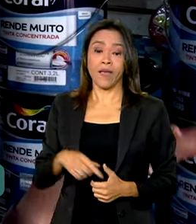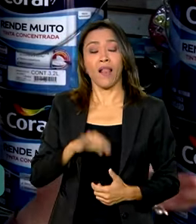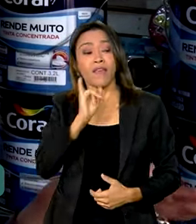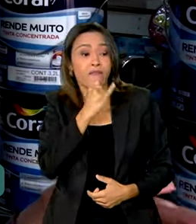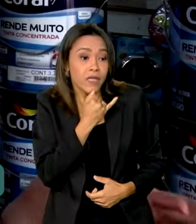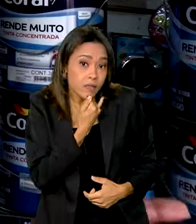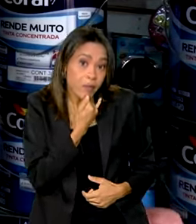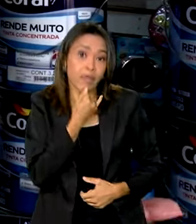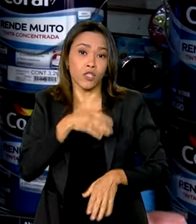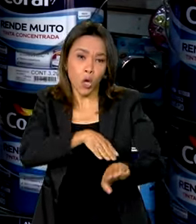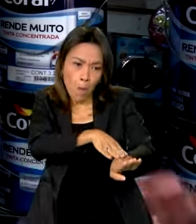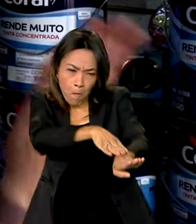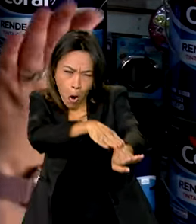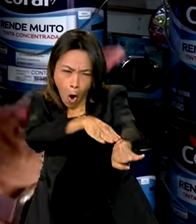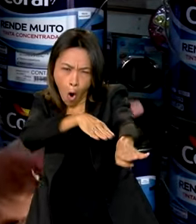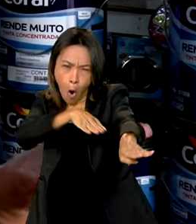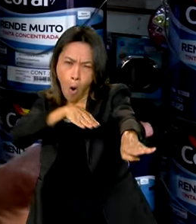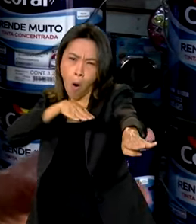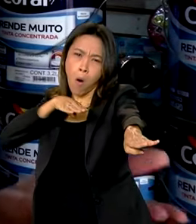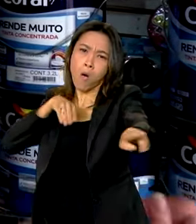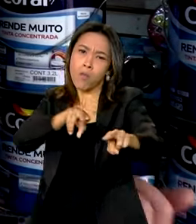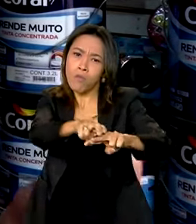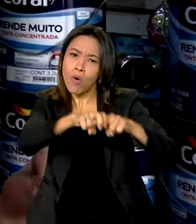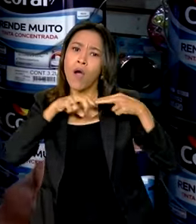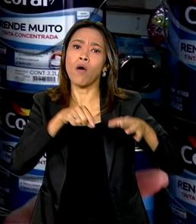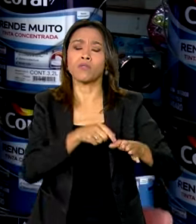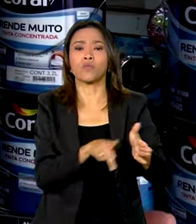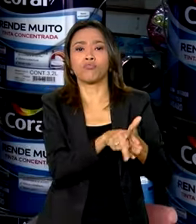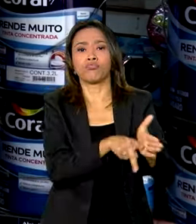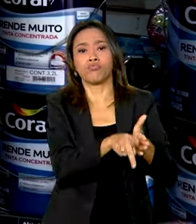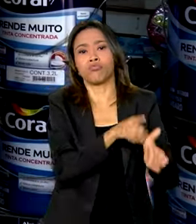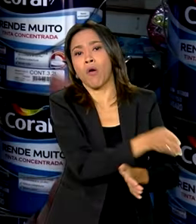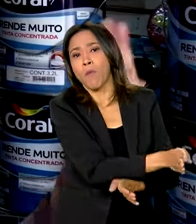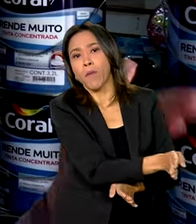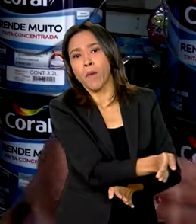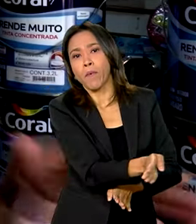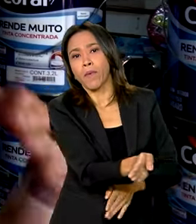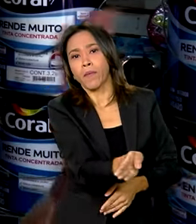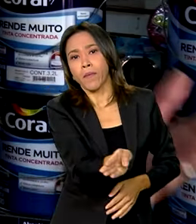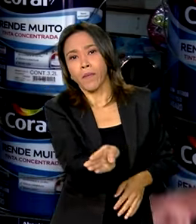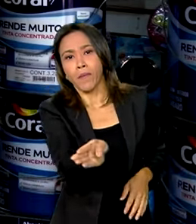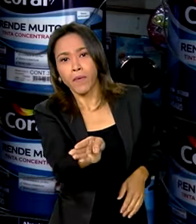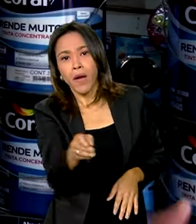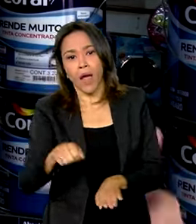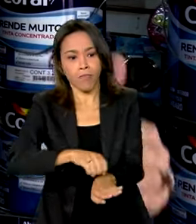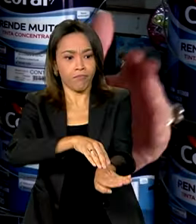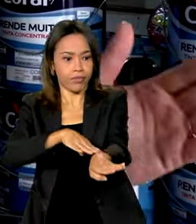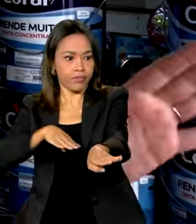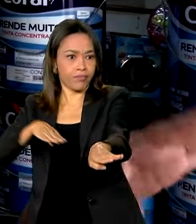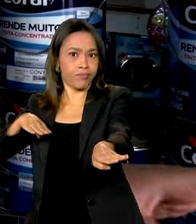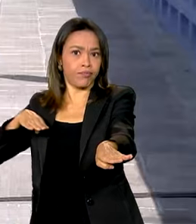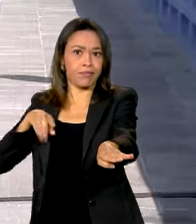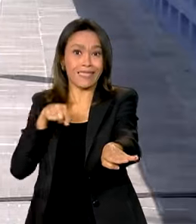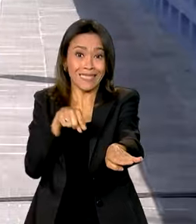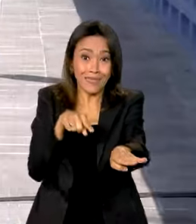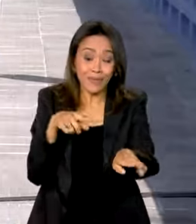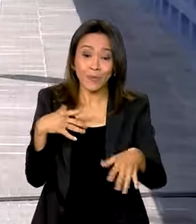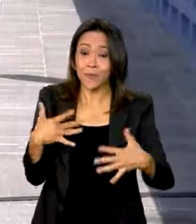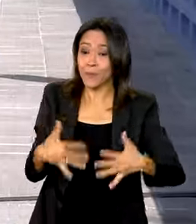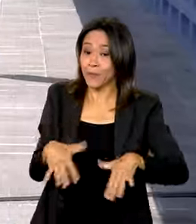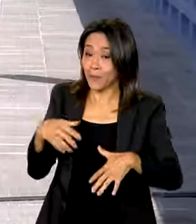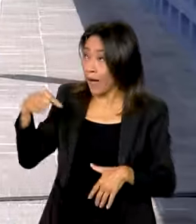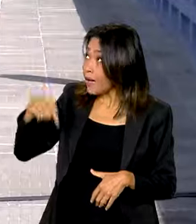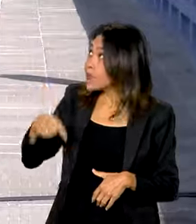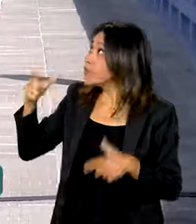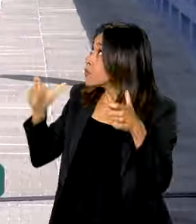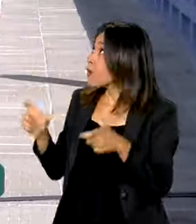trânsito ficava muito parado em razão do trem. E isso gerava um grande congestionamento em praticamente essa parte